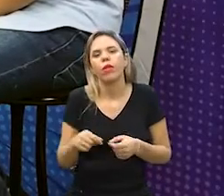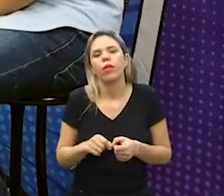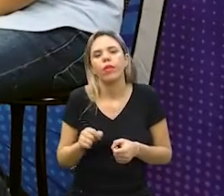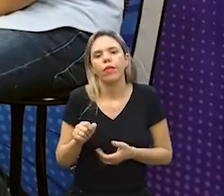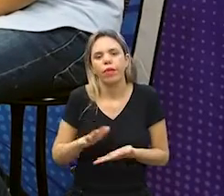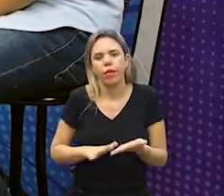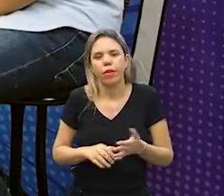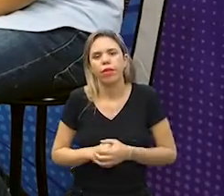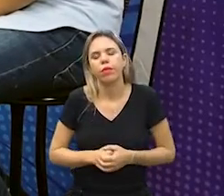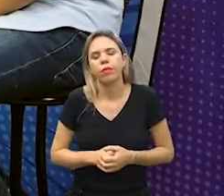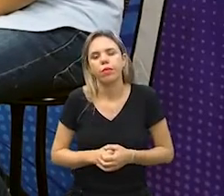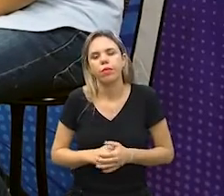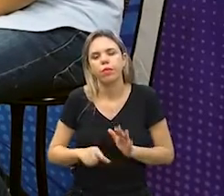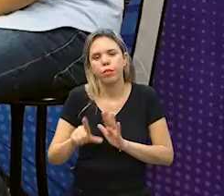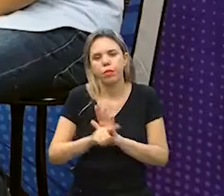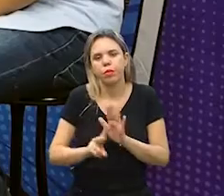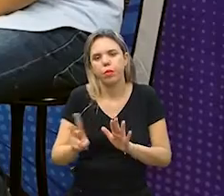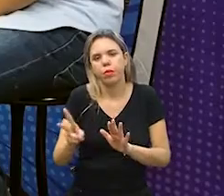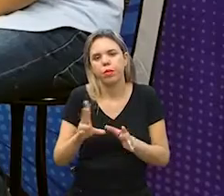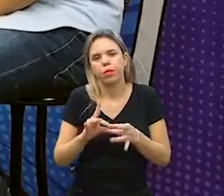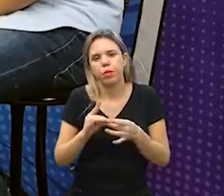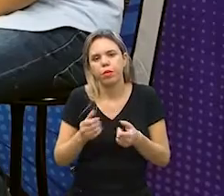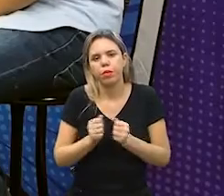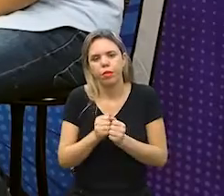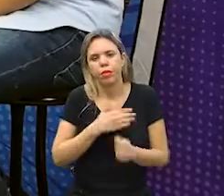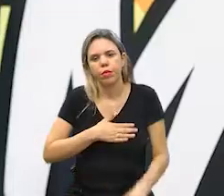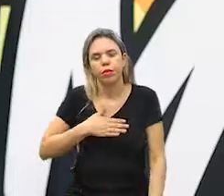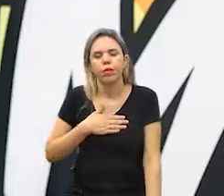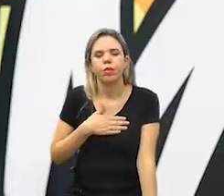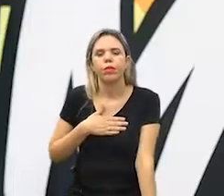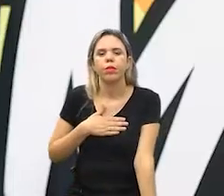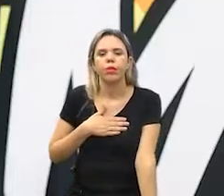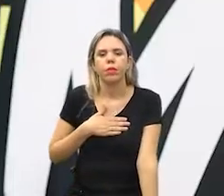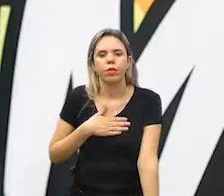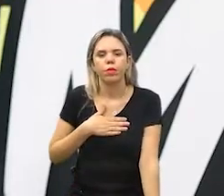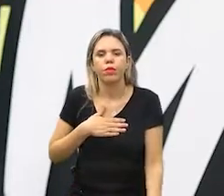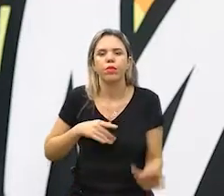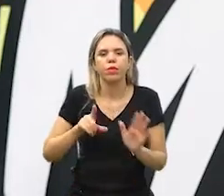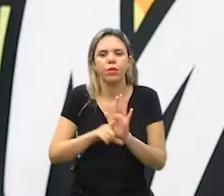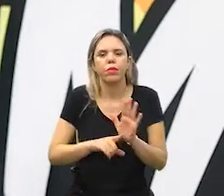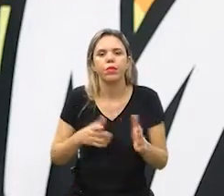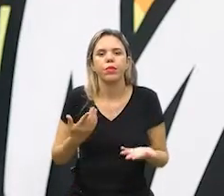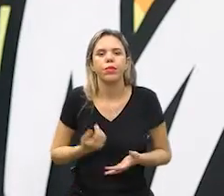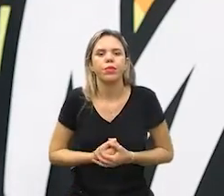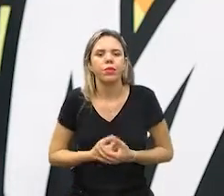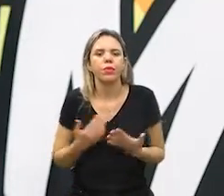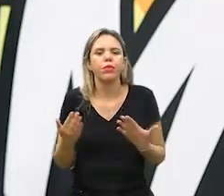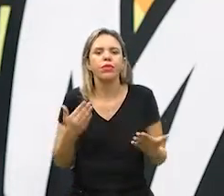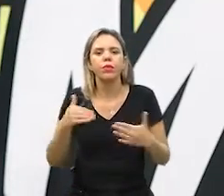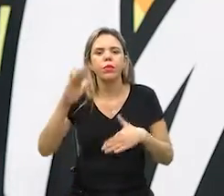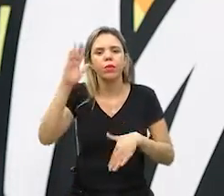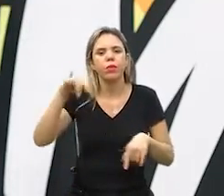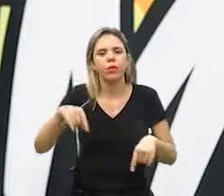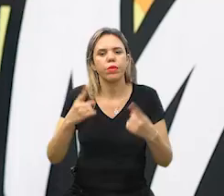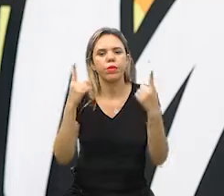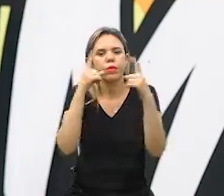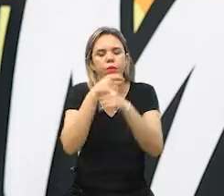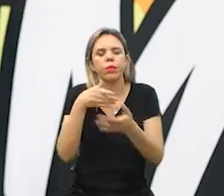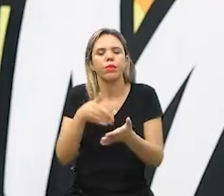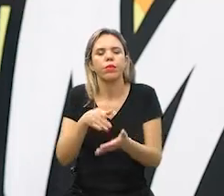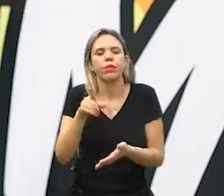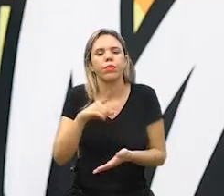atividades, mas a literatura, sem dúvida nenhuma, é a que me dá mais prazer. Na literatura, então, qual é o maior